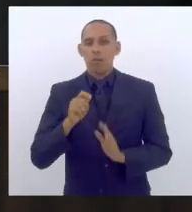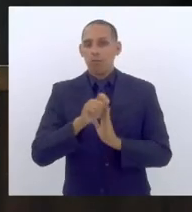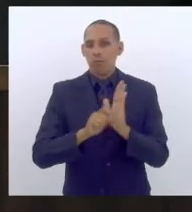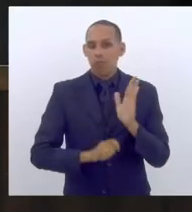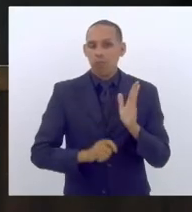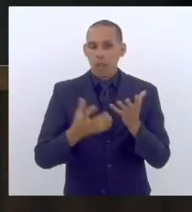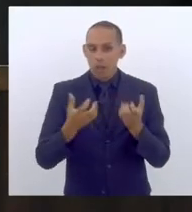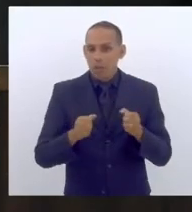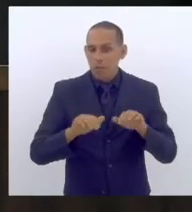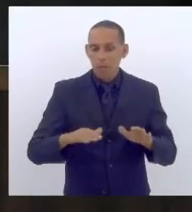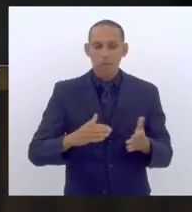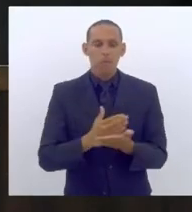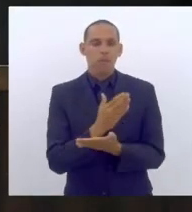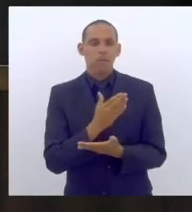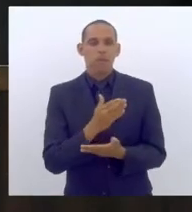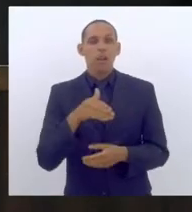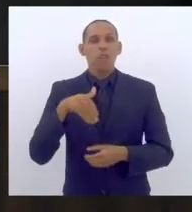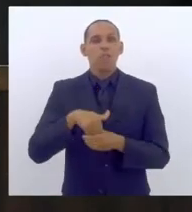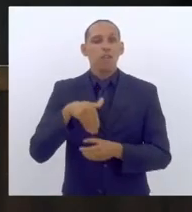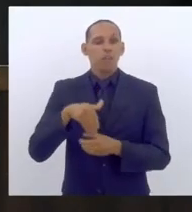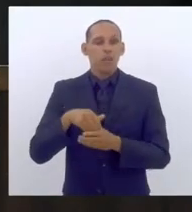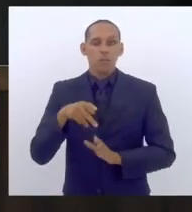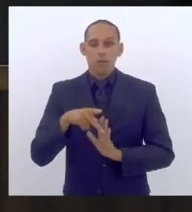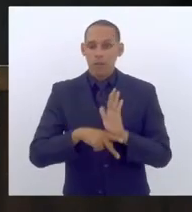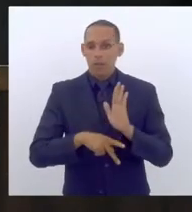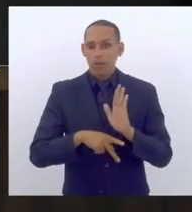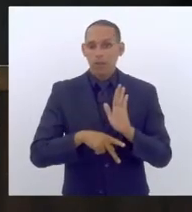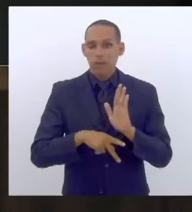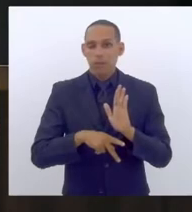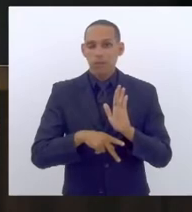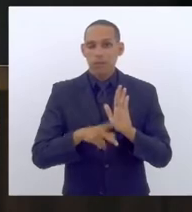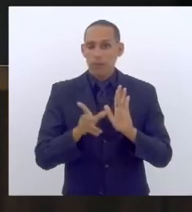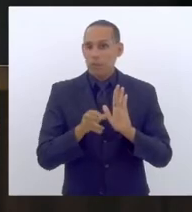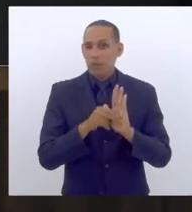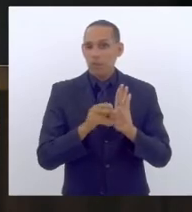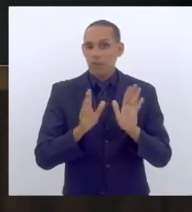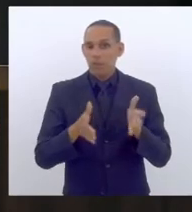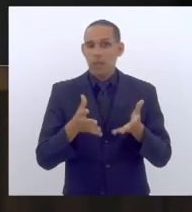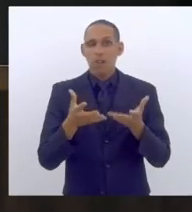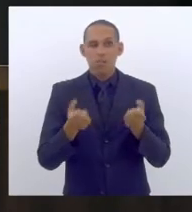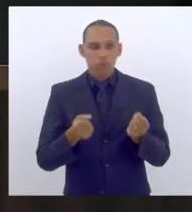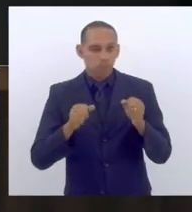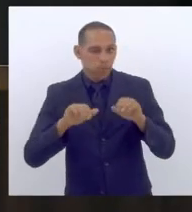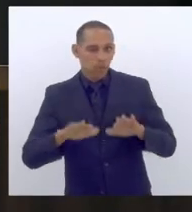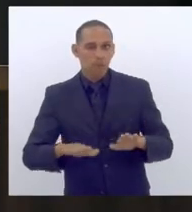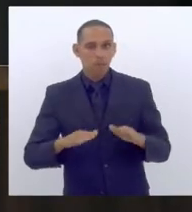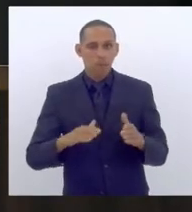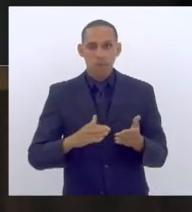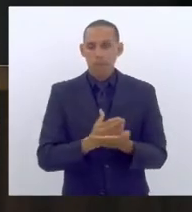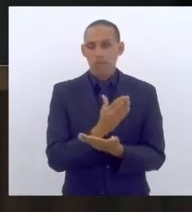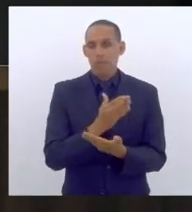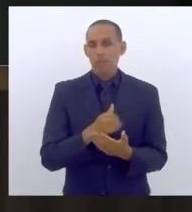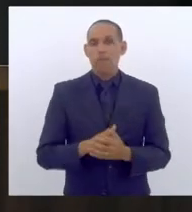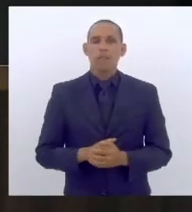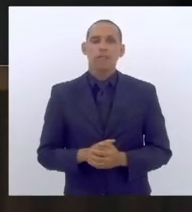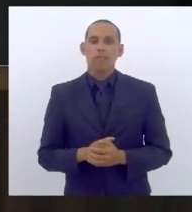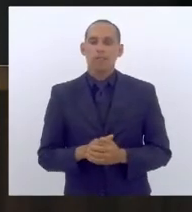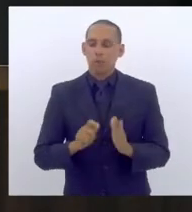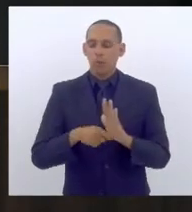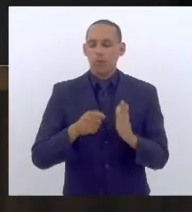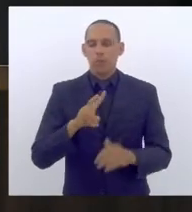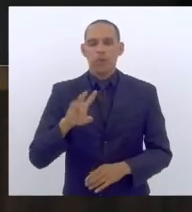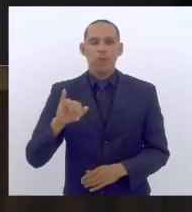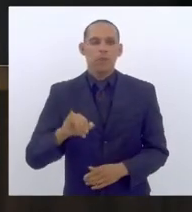aprovam permaneça Como estão aprovado em votação projeto assim emendados vai